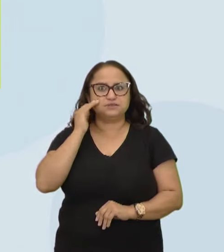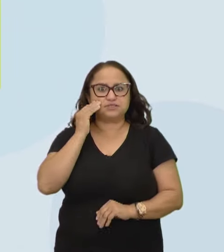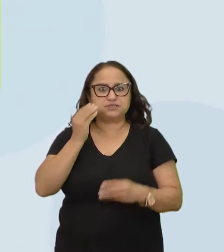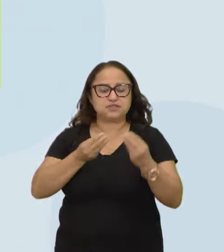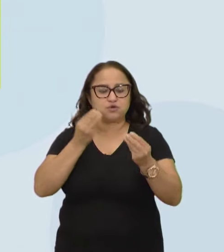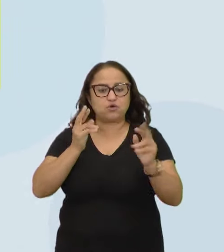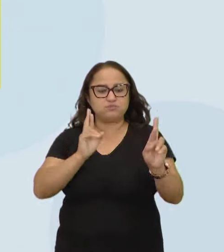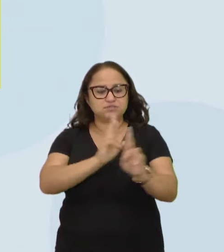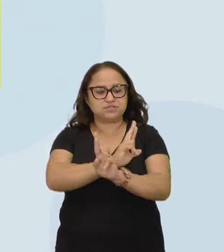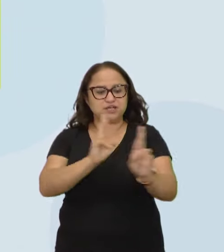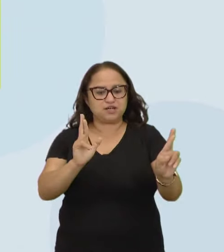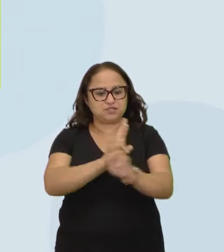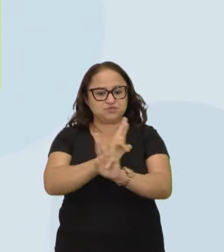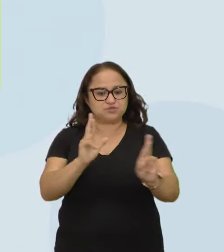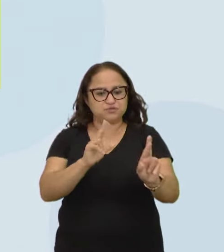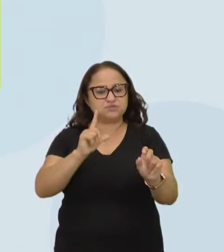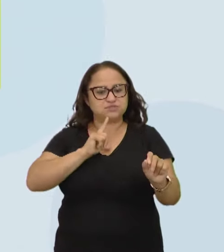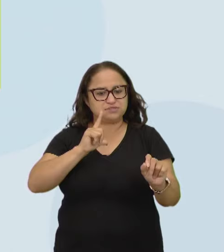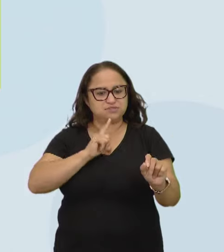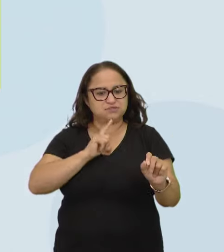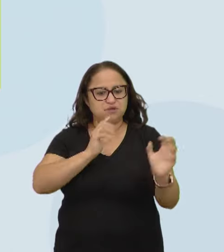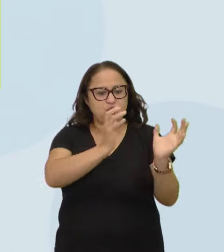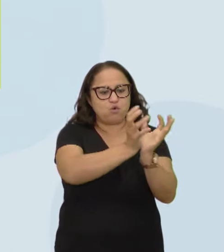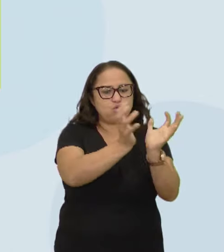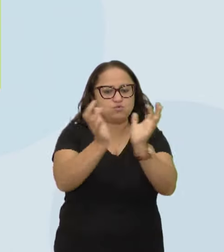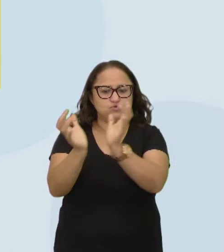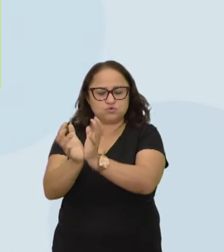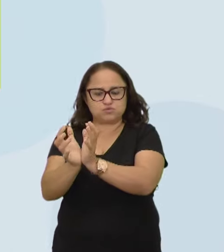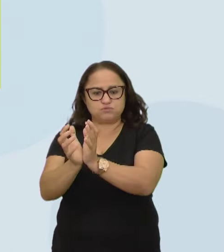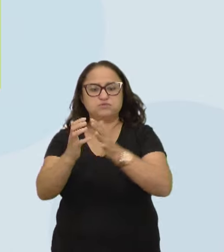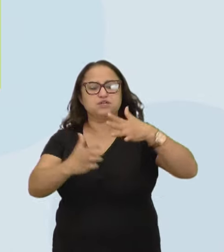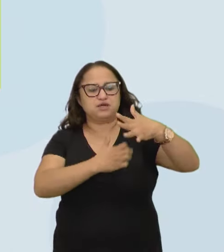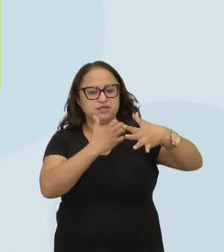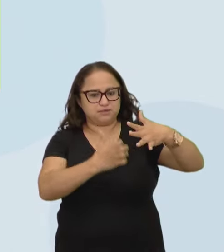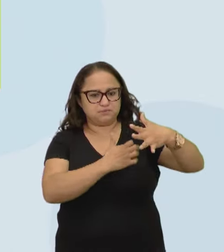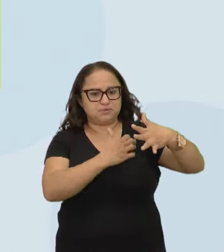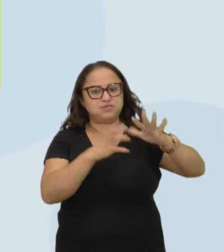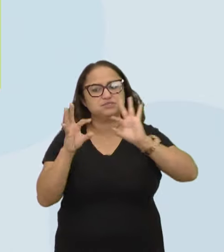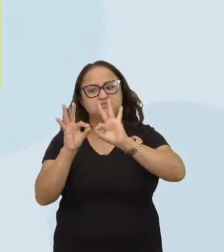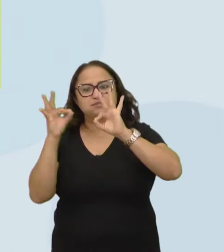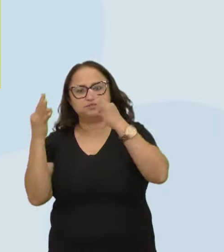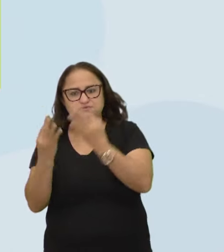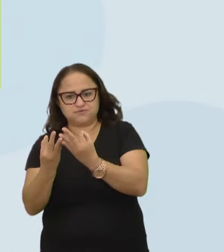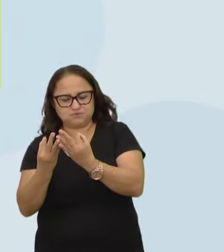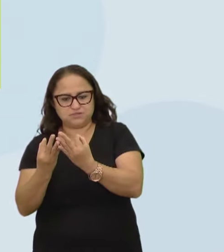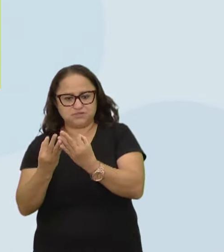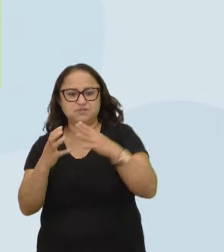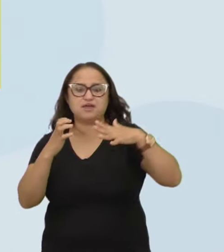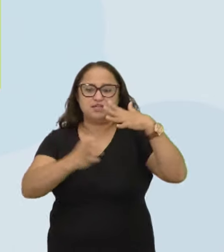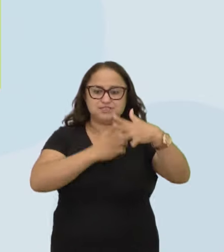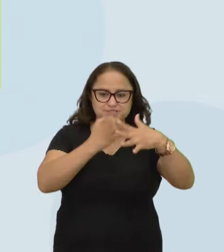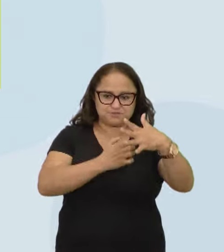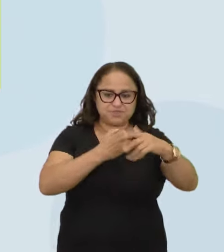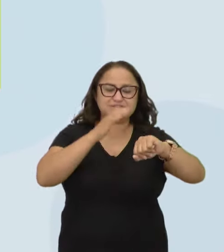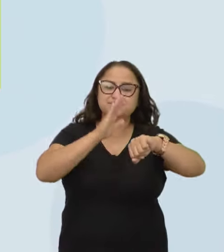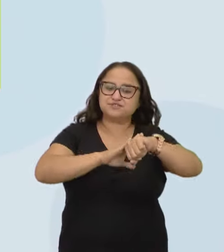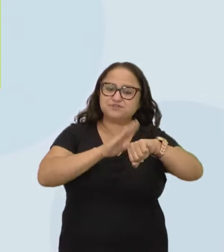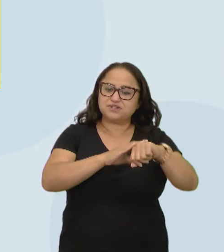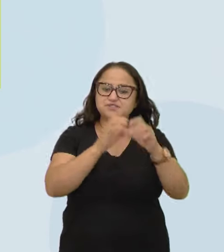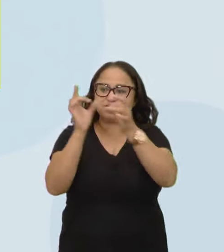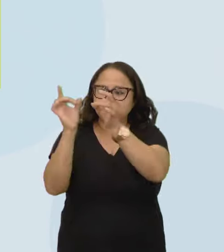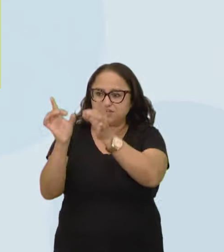as relações entre esses dois grupos, as empresas e as famílias. As empresas produzem e